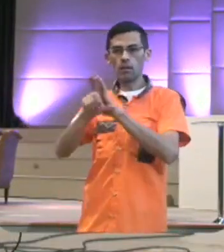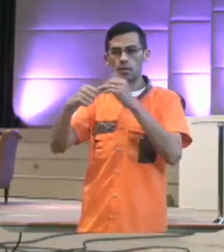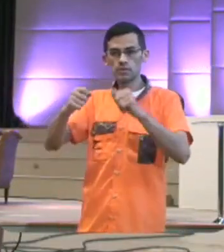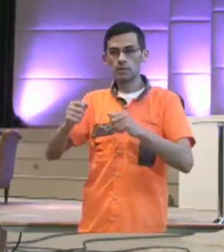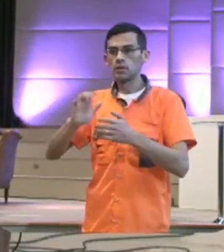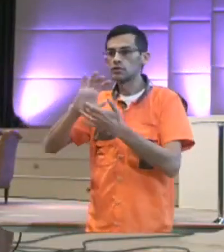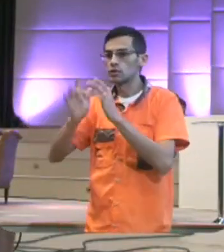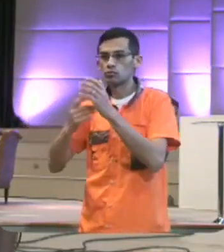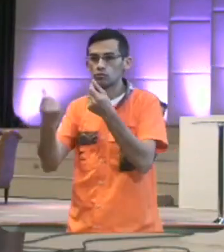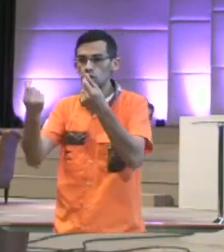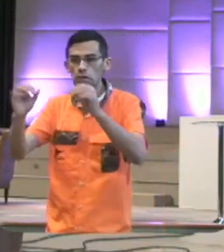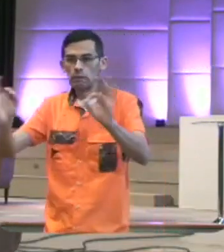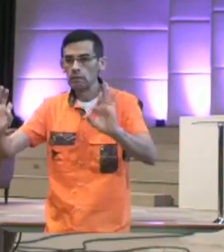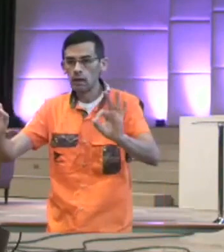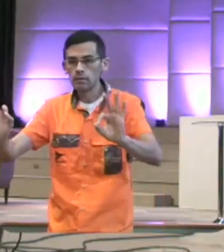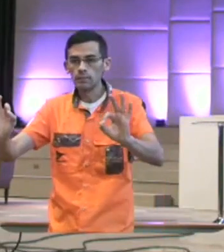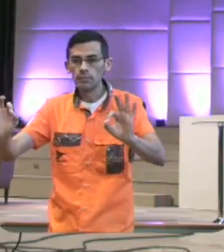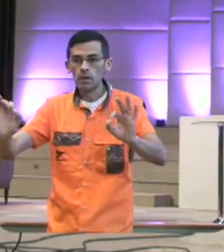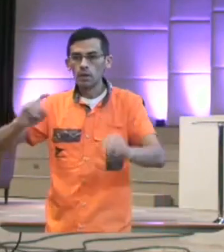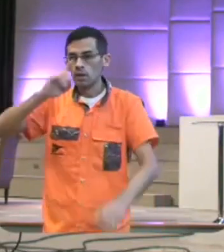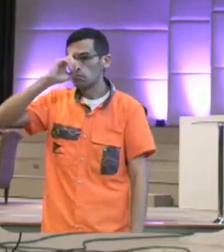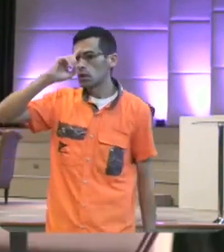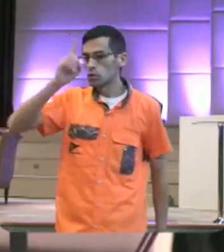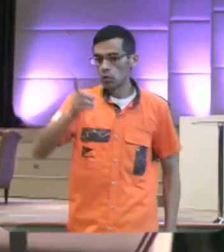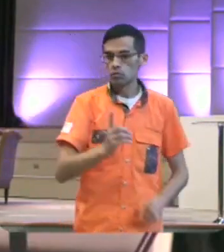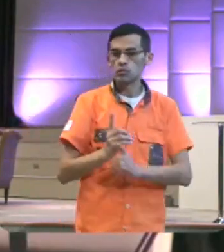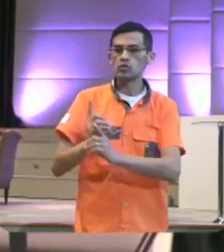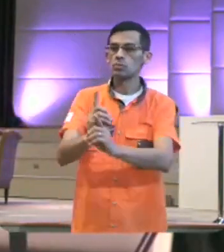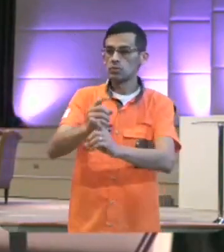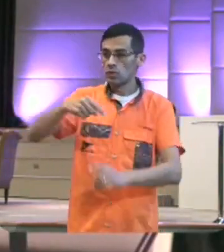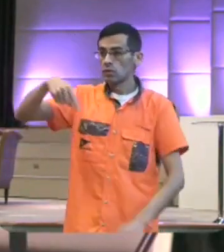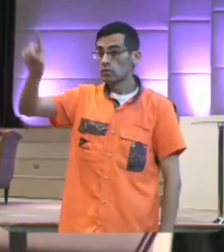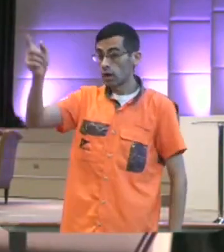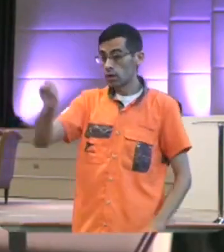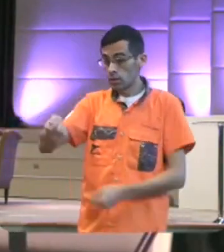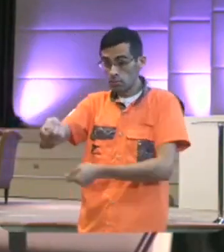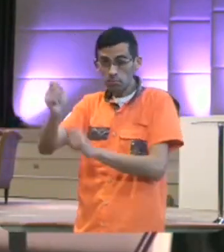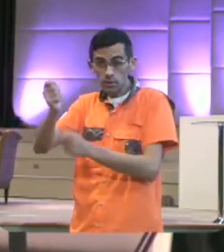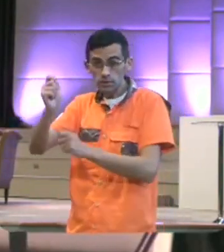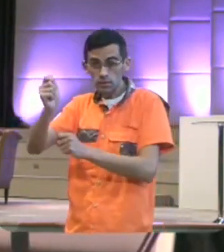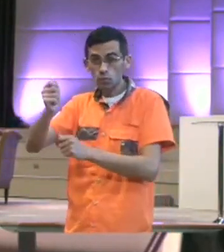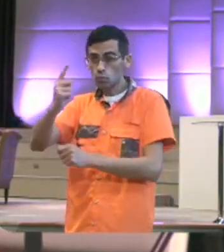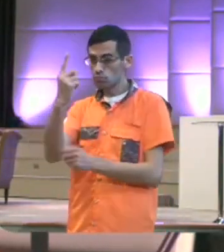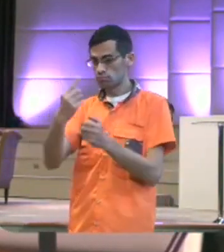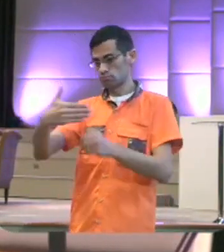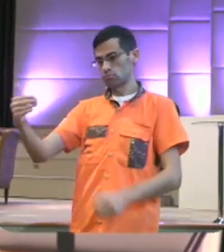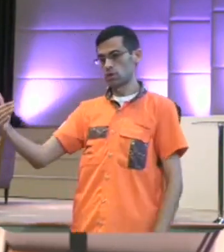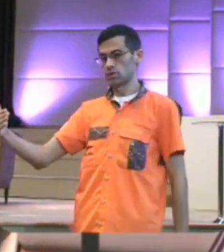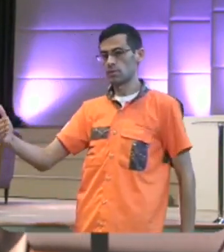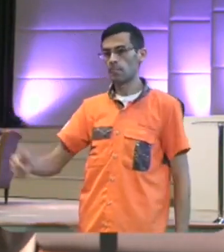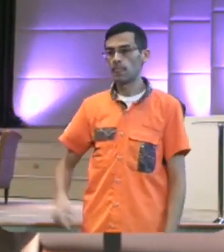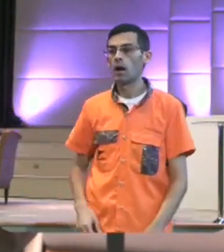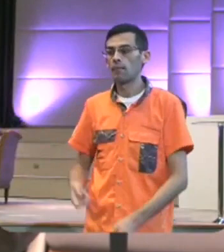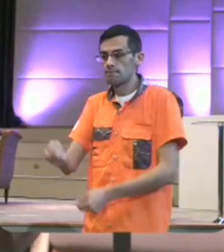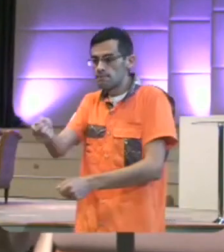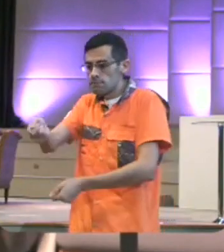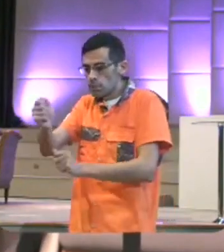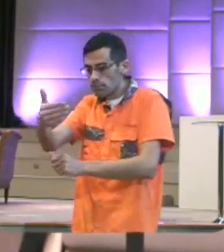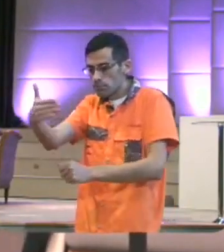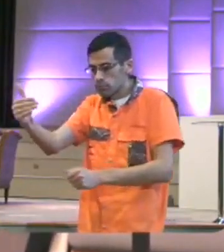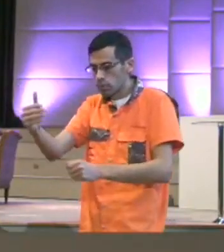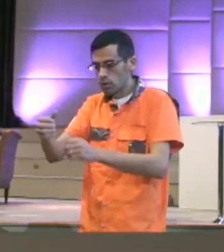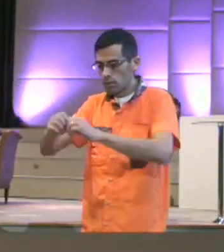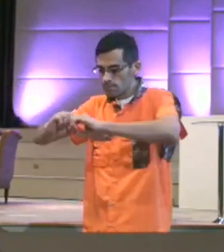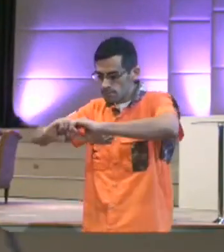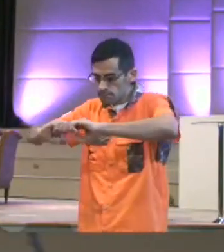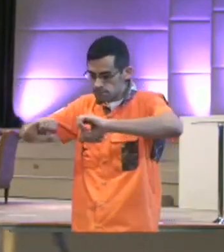E Jesus não tinha dinheiro, e ele disse para um dos seus discípulos: vão lá e pesquem um peixe. Aí pegaram o peixe.